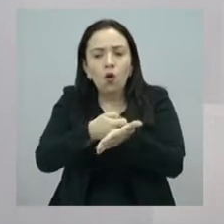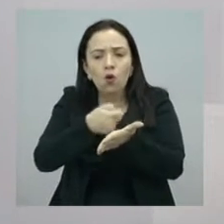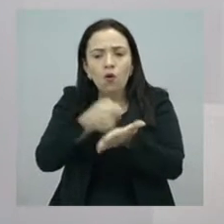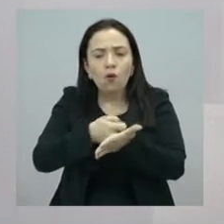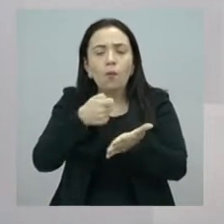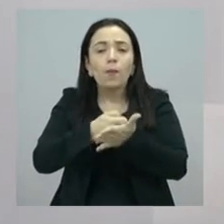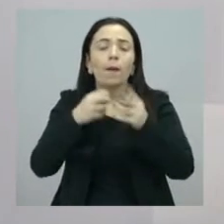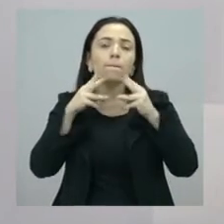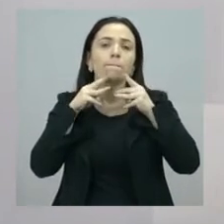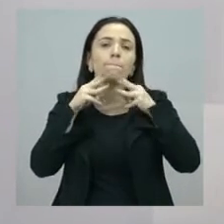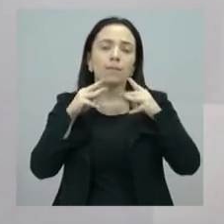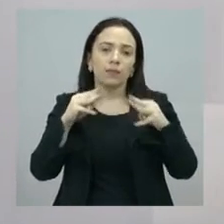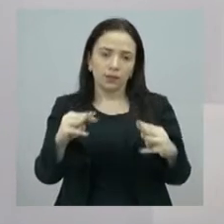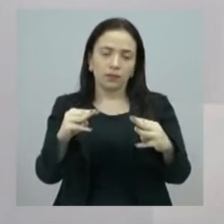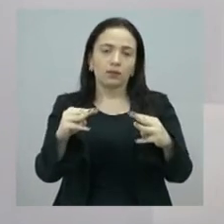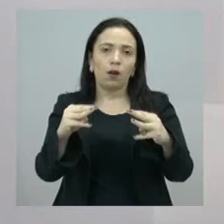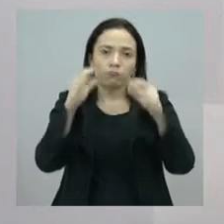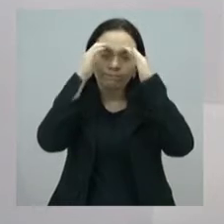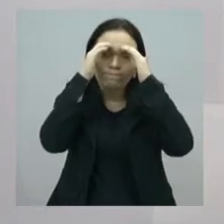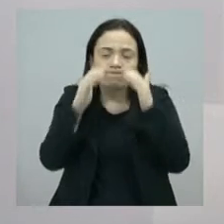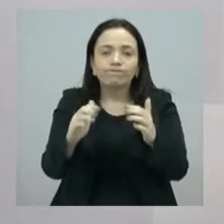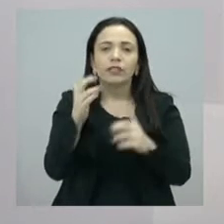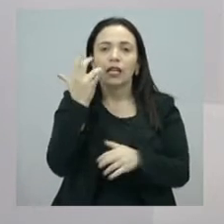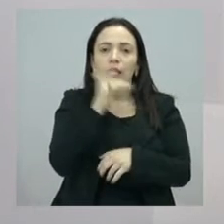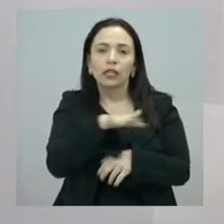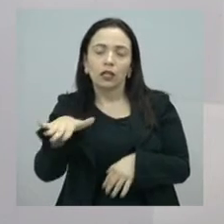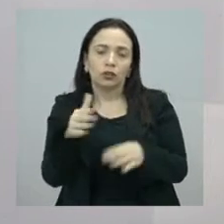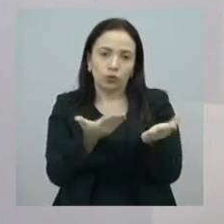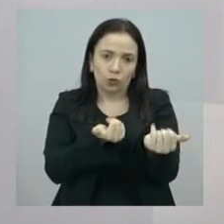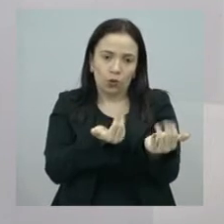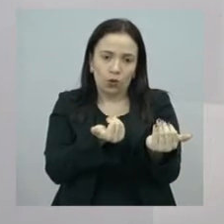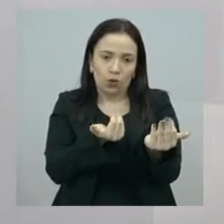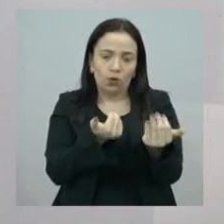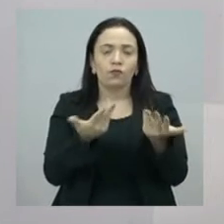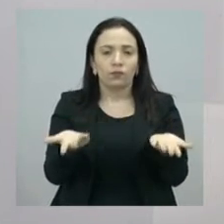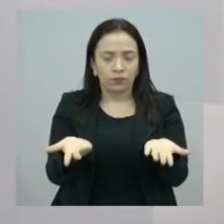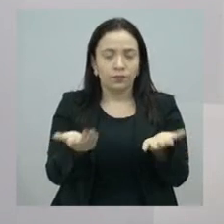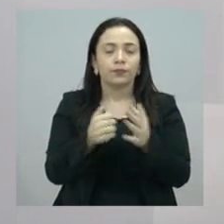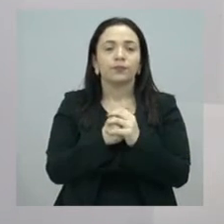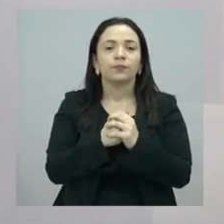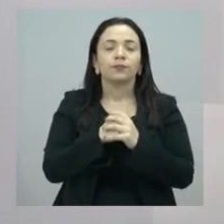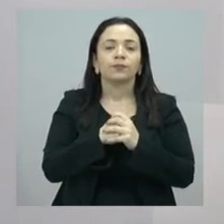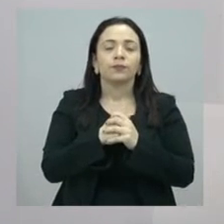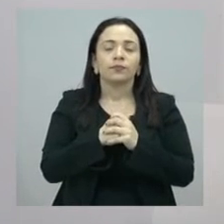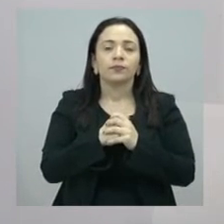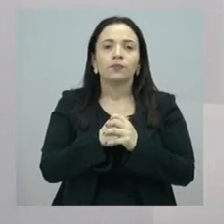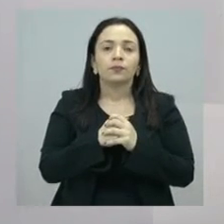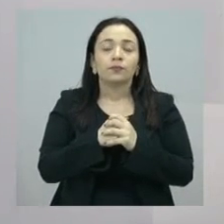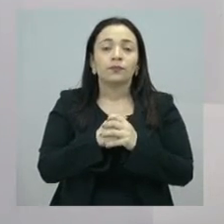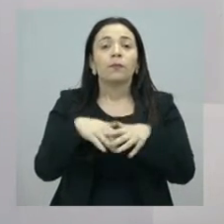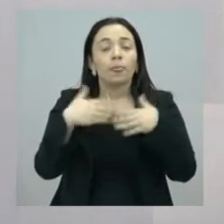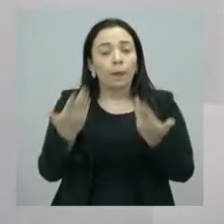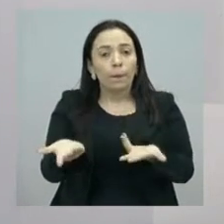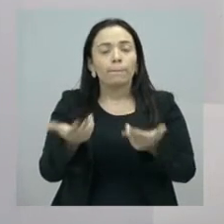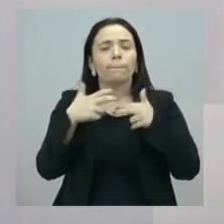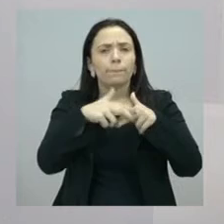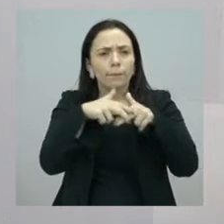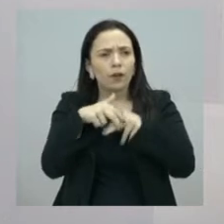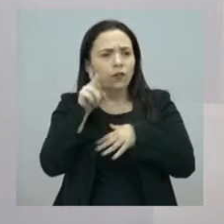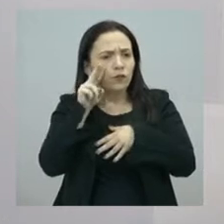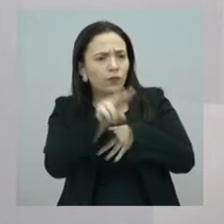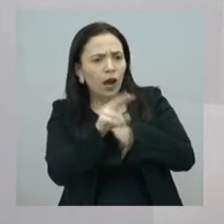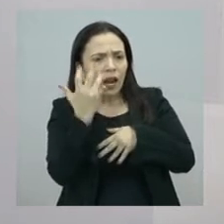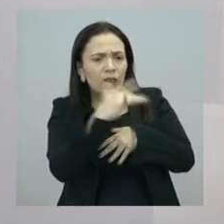a missão de zelar por crianças e adolescentes, em todas as dimensões. E diante de uma ameaça ou de